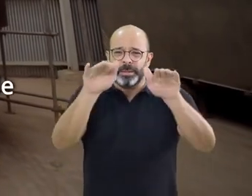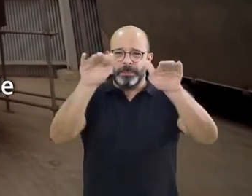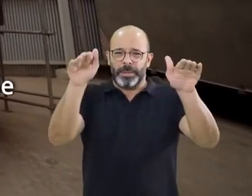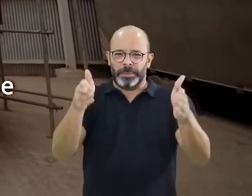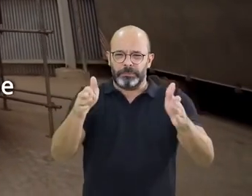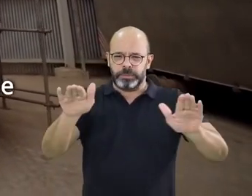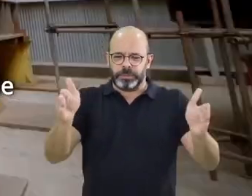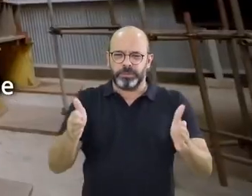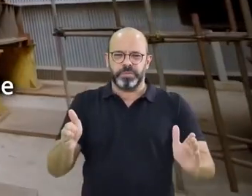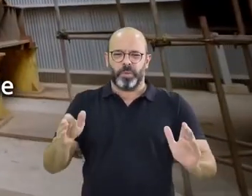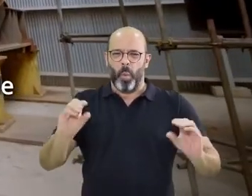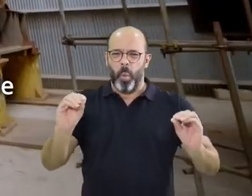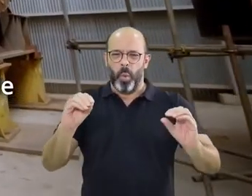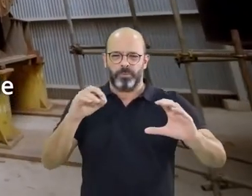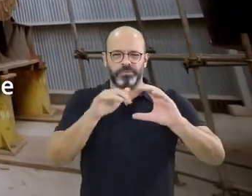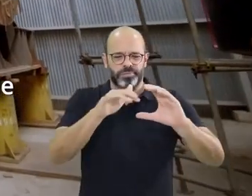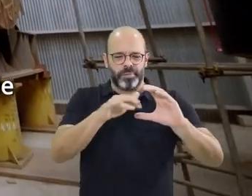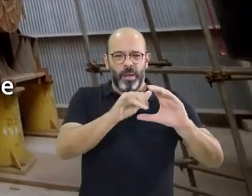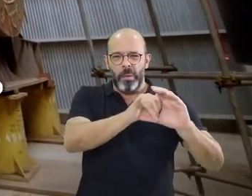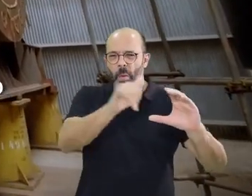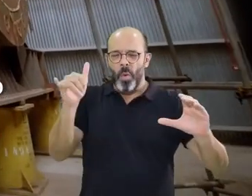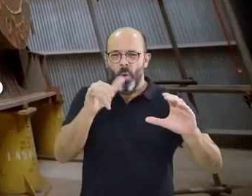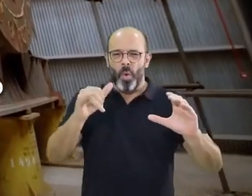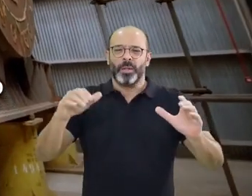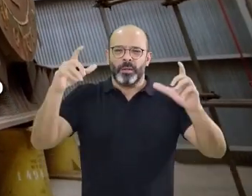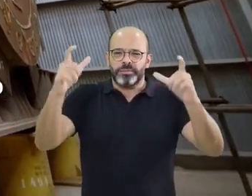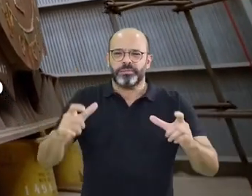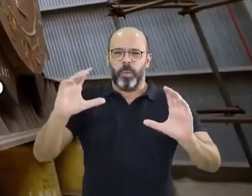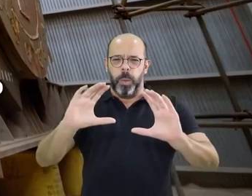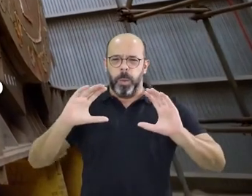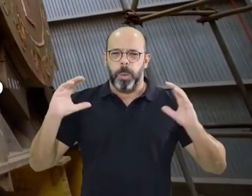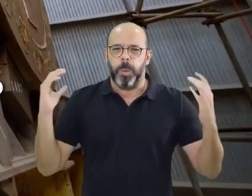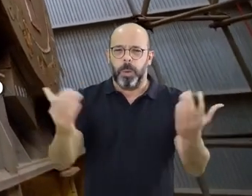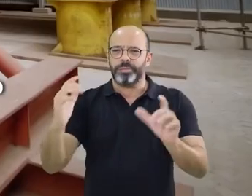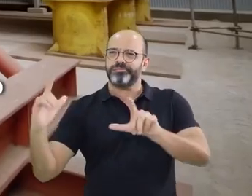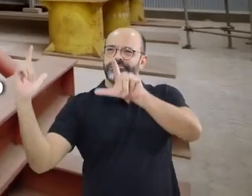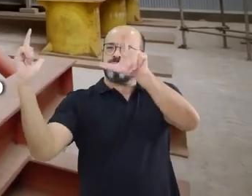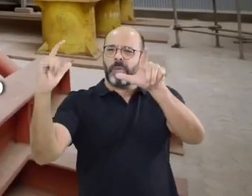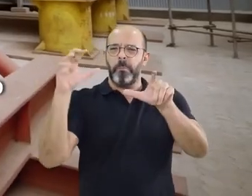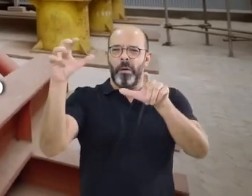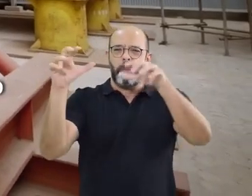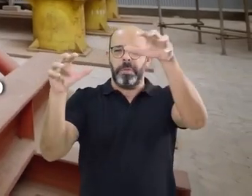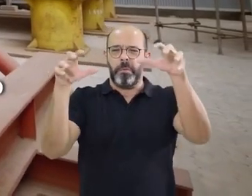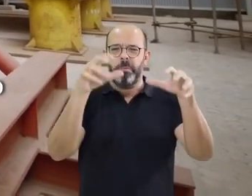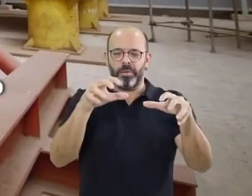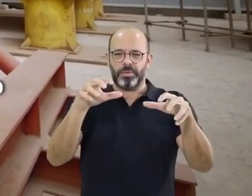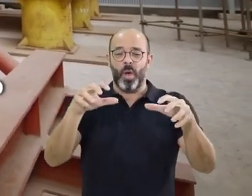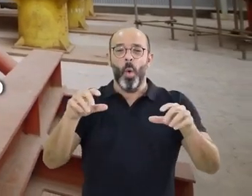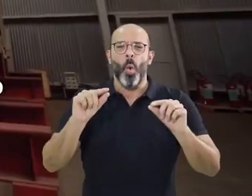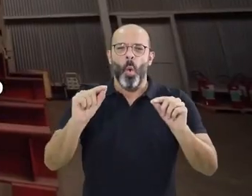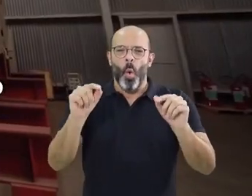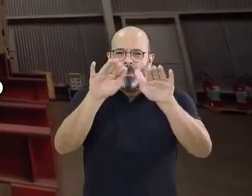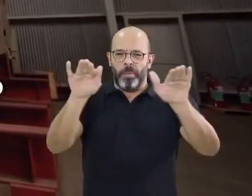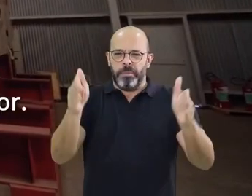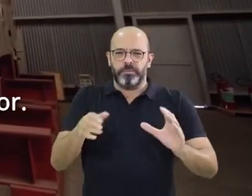reator de Angra 3, o vaso de pressão do reator e seu tampo de fechamento, o estator do gerador elétrico da usina,